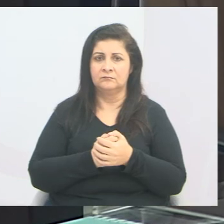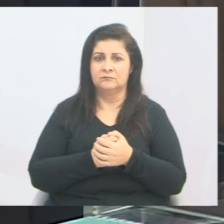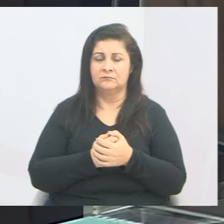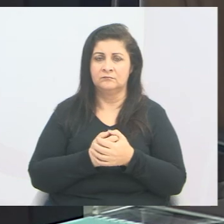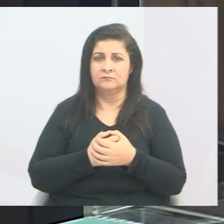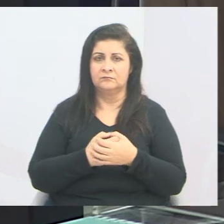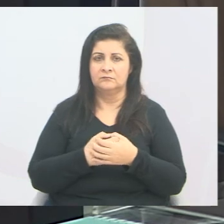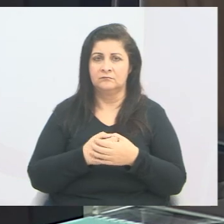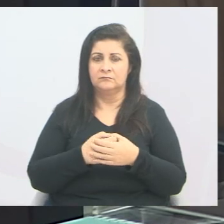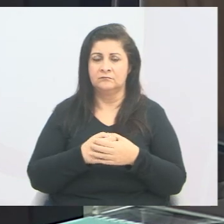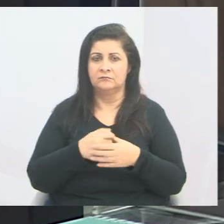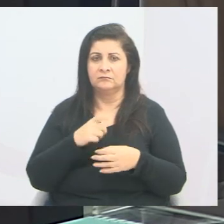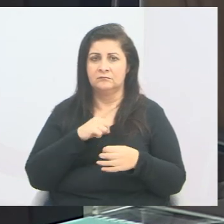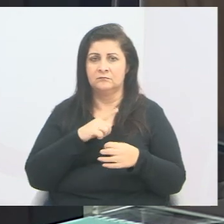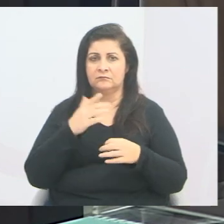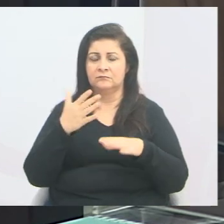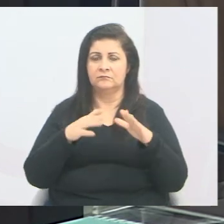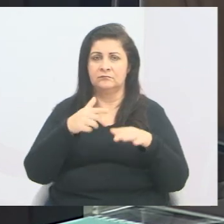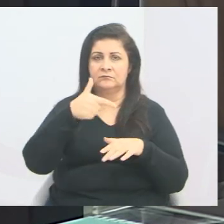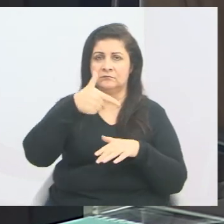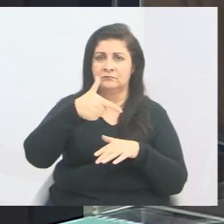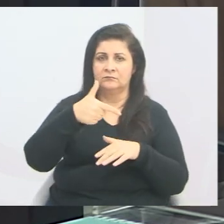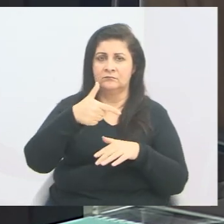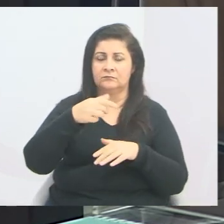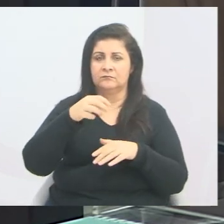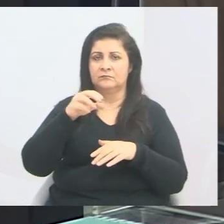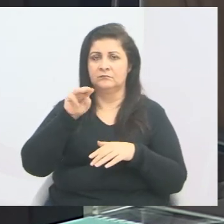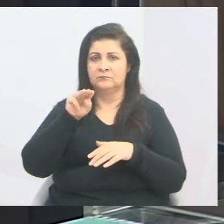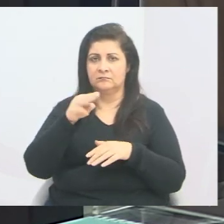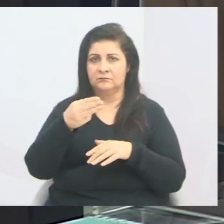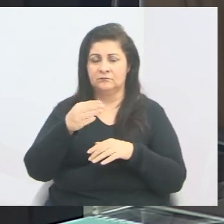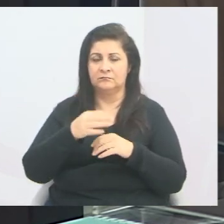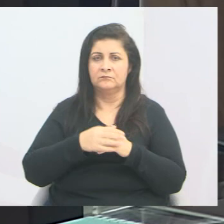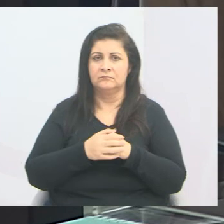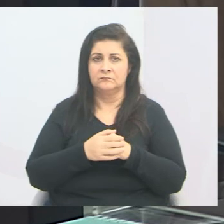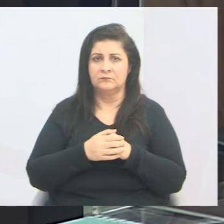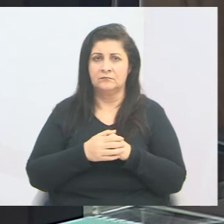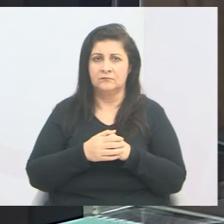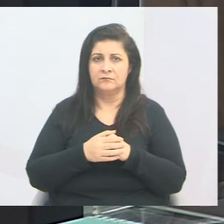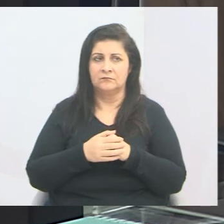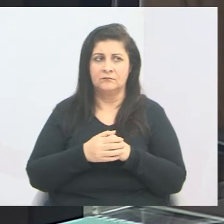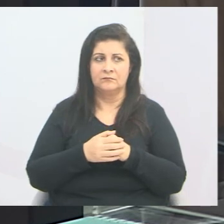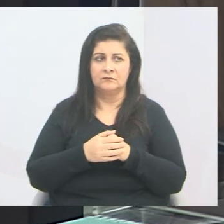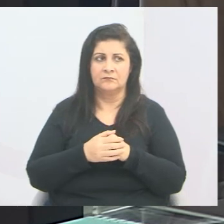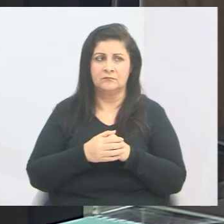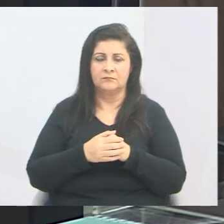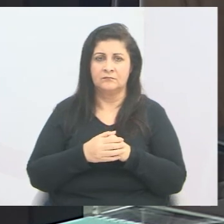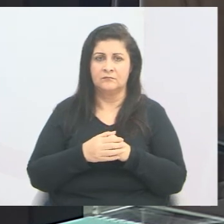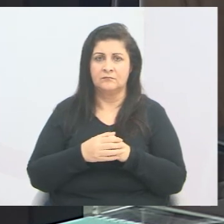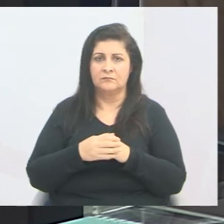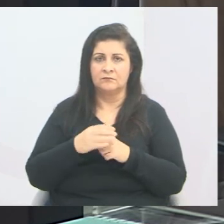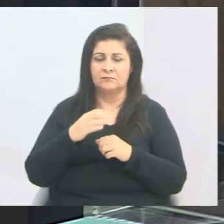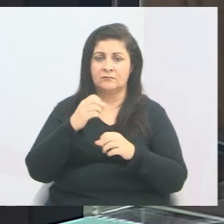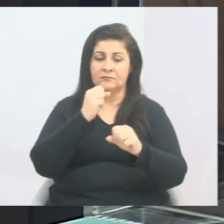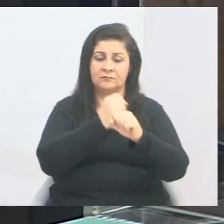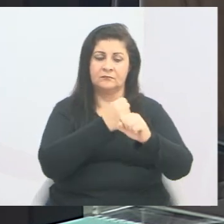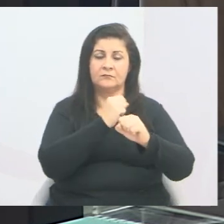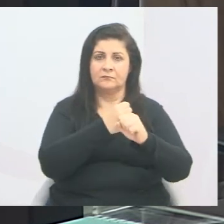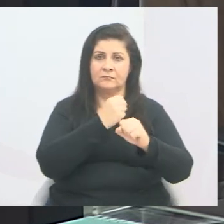de 7, 8 milhões, valores referentes à construtora Camilos e à